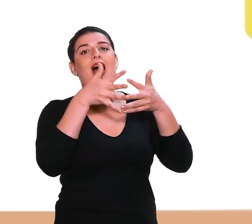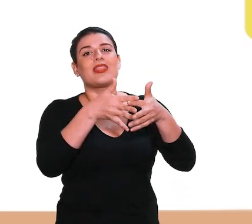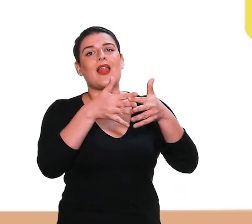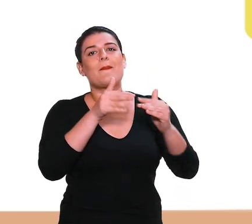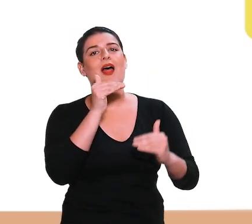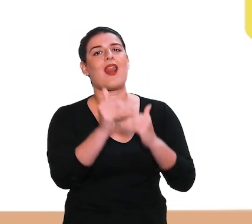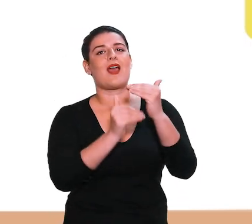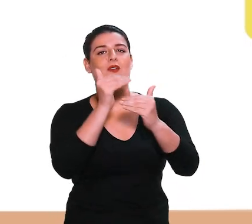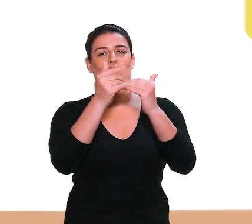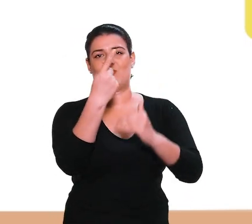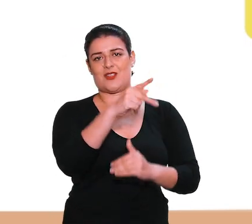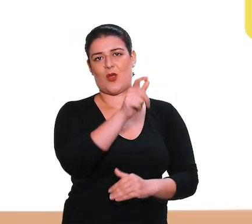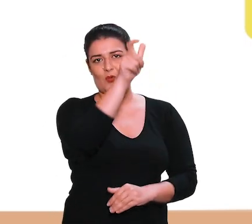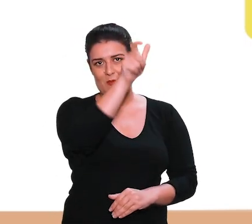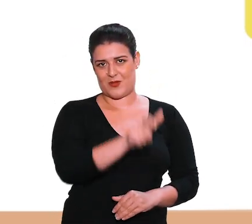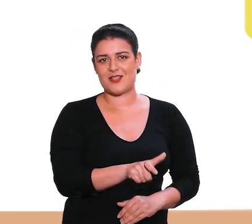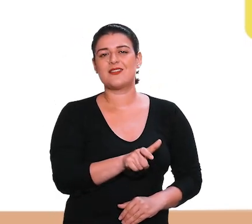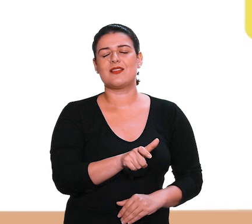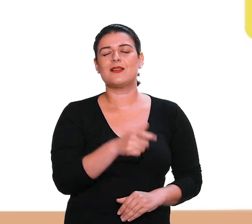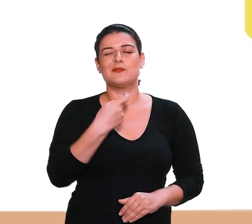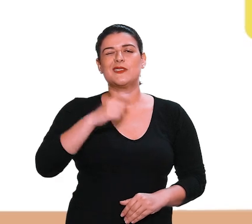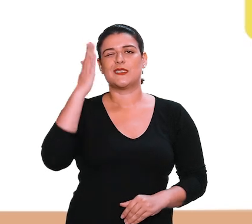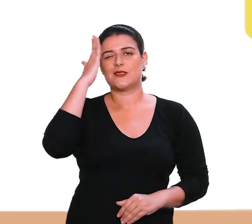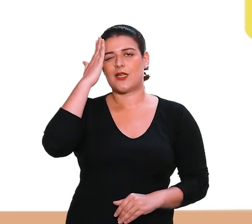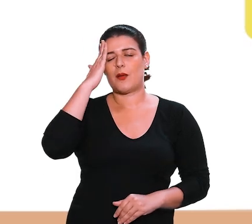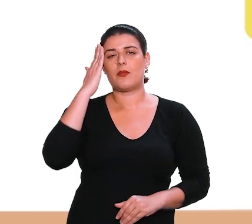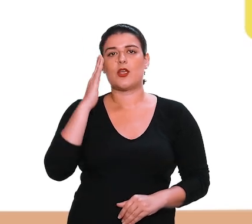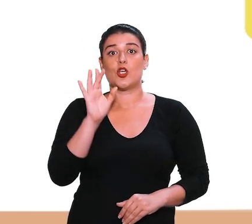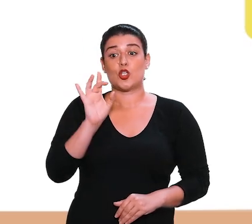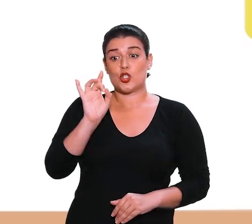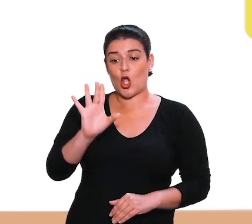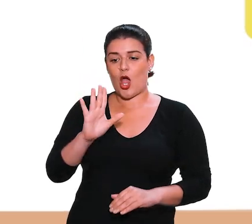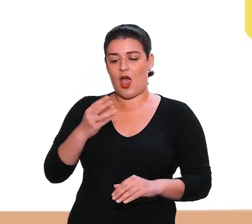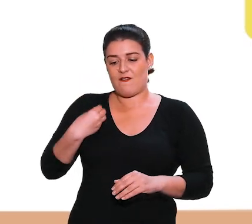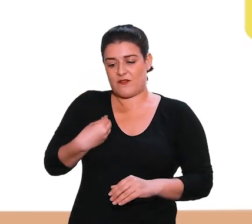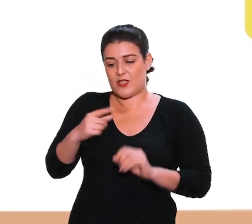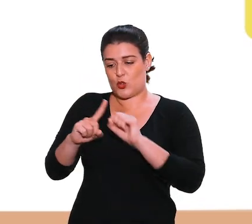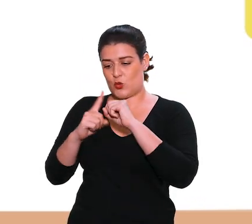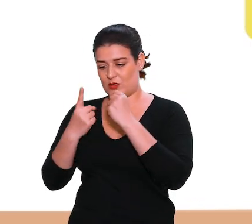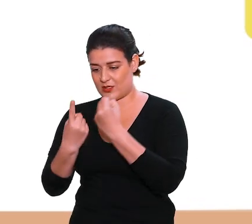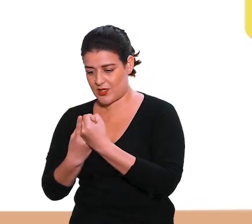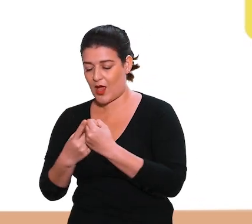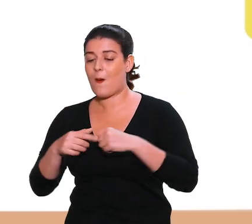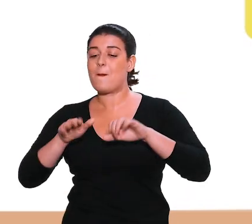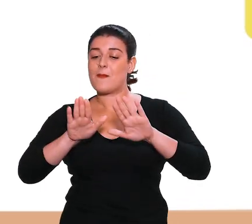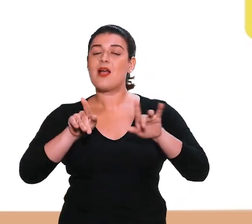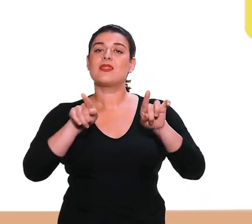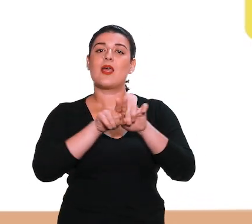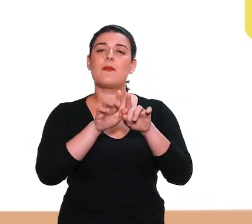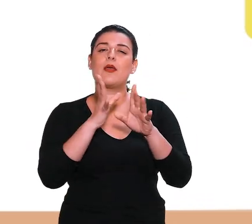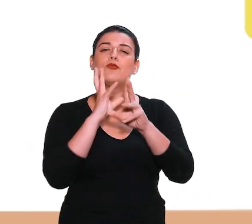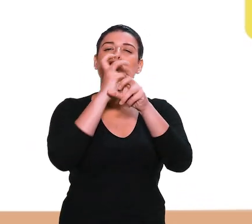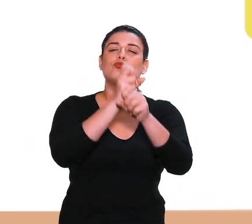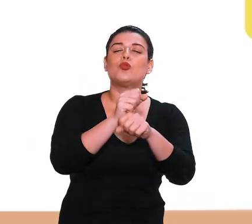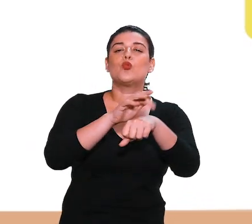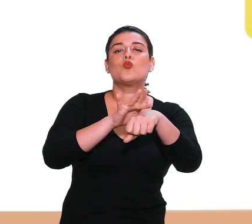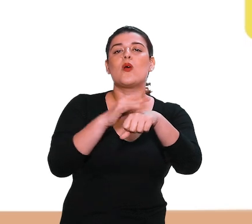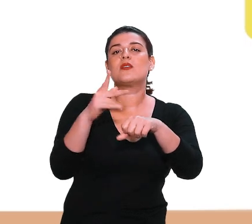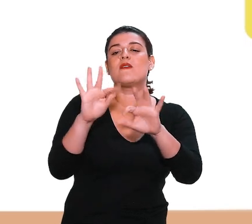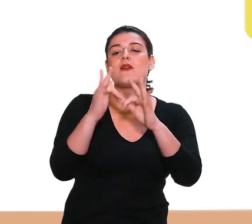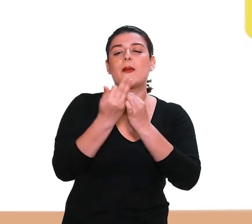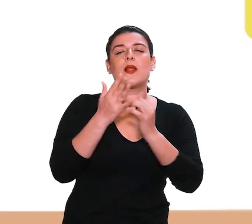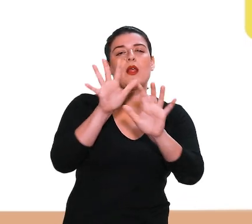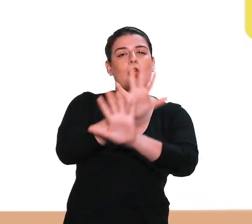evolução do paciente. E é importante a gente saber não só os aspectos sociais da família, como os aspectos de doença da família, para